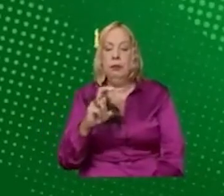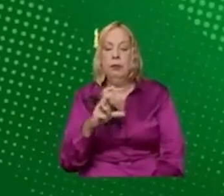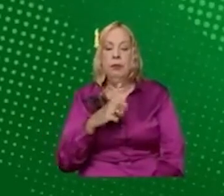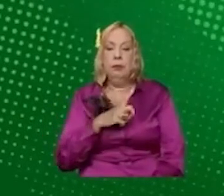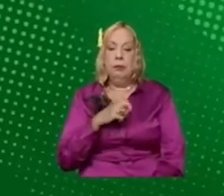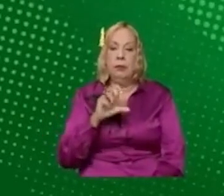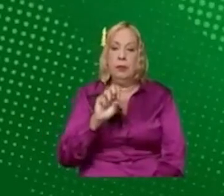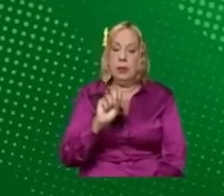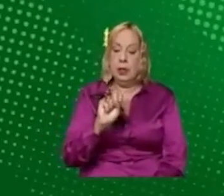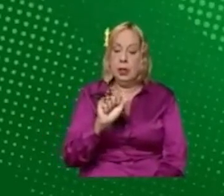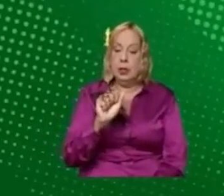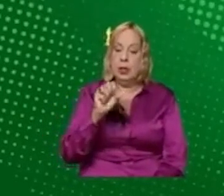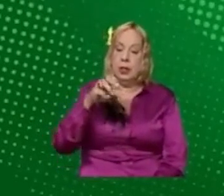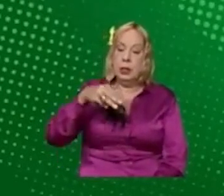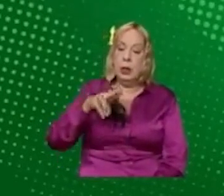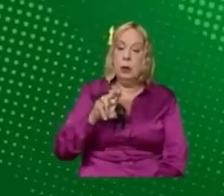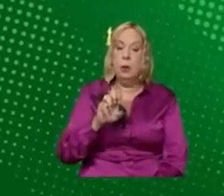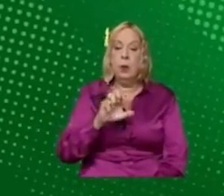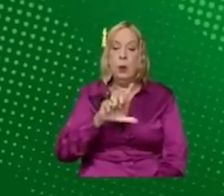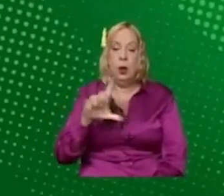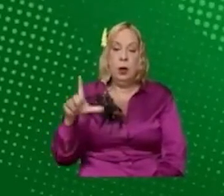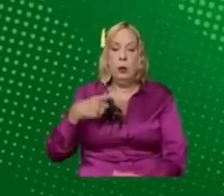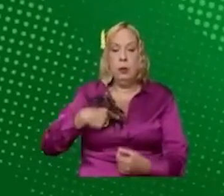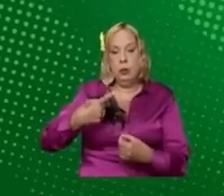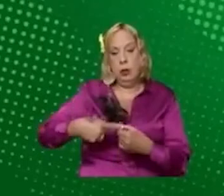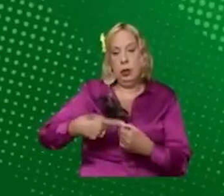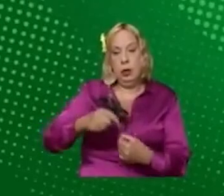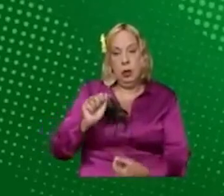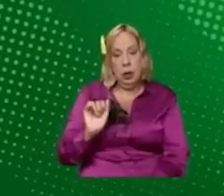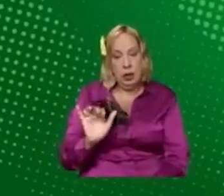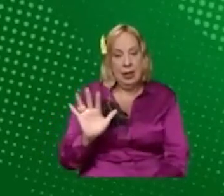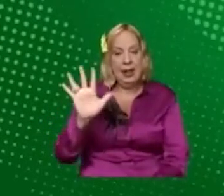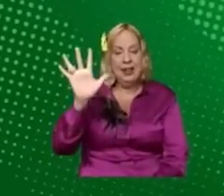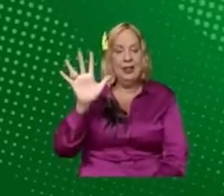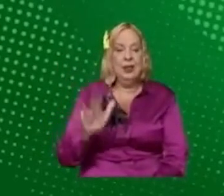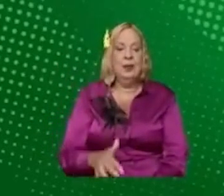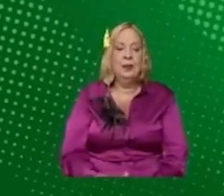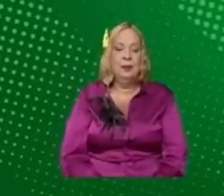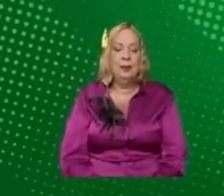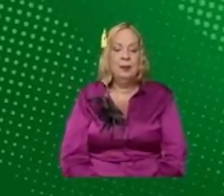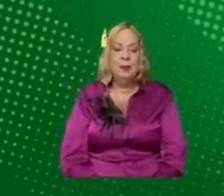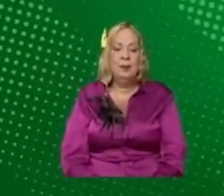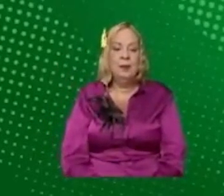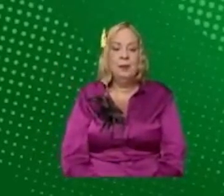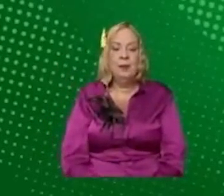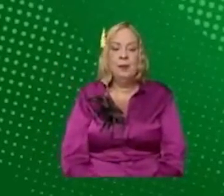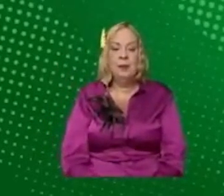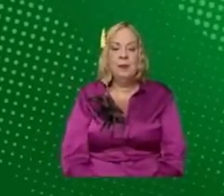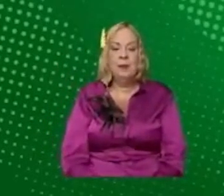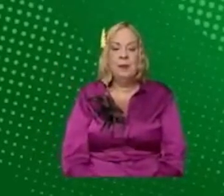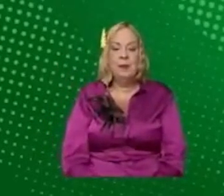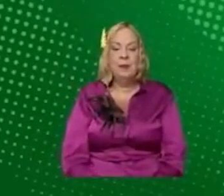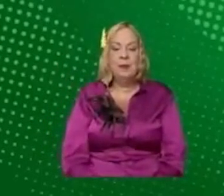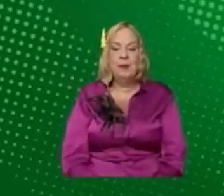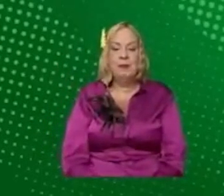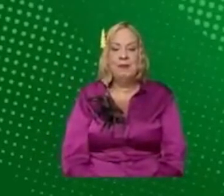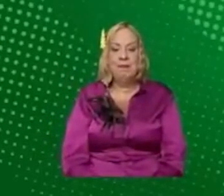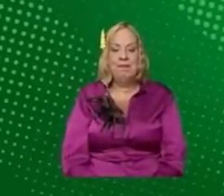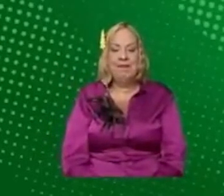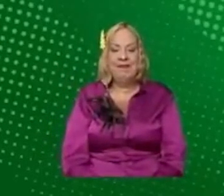539035, Samuel é de Lagarto. Joy Cleverton, é o nome, menino? Muito bom. Regional